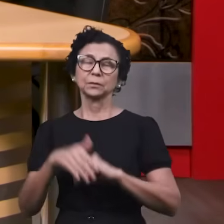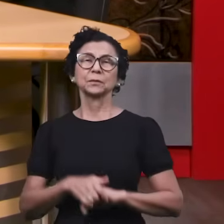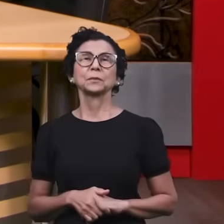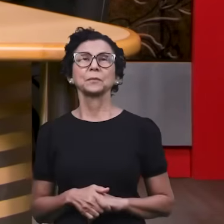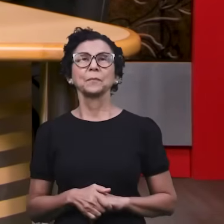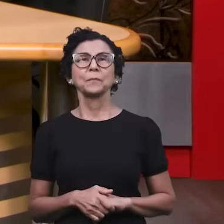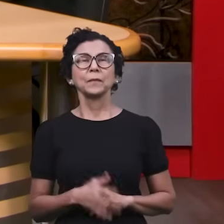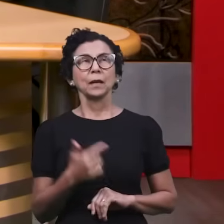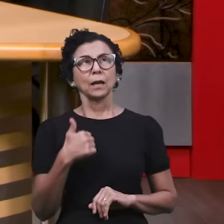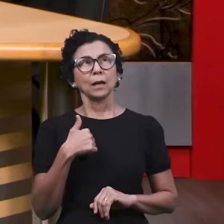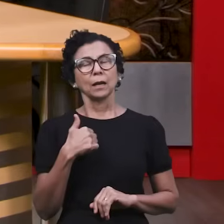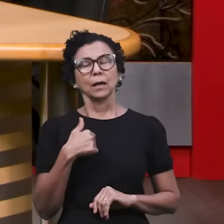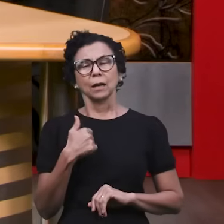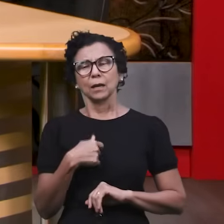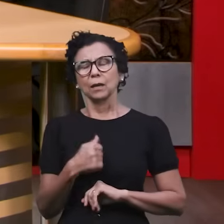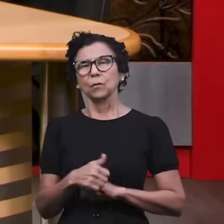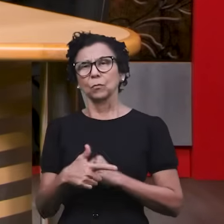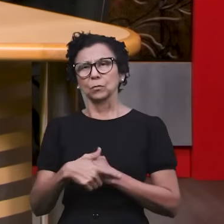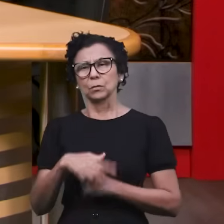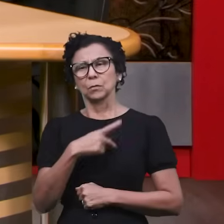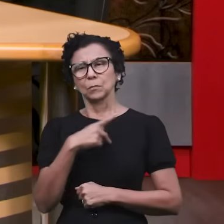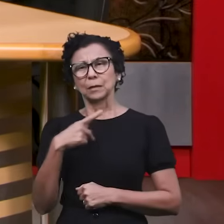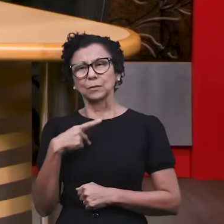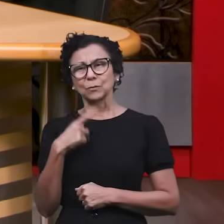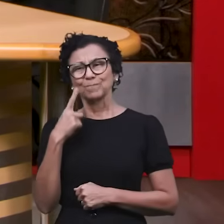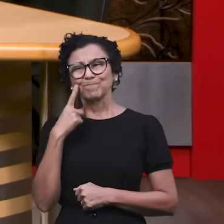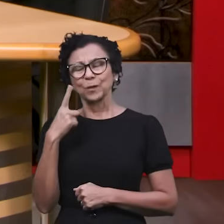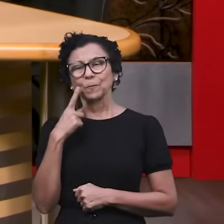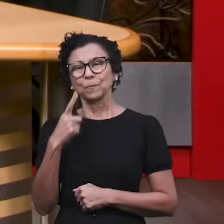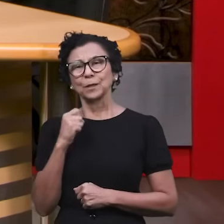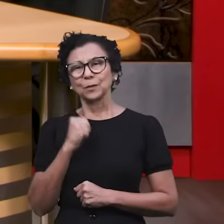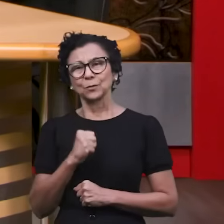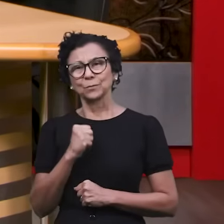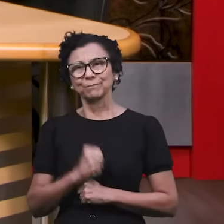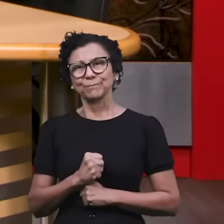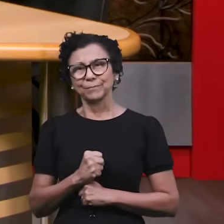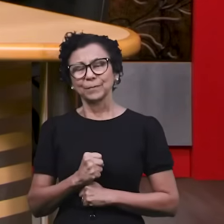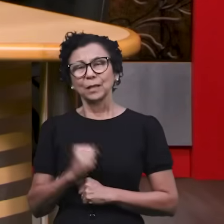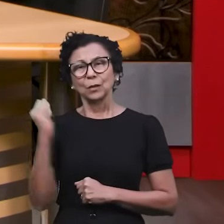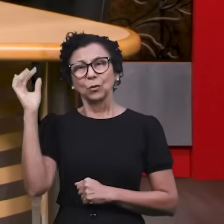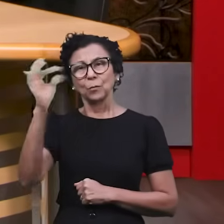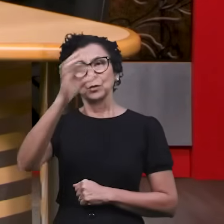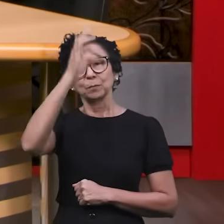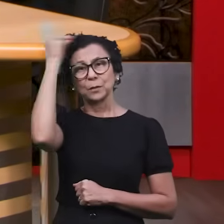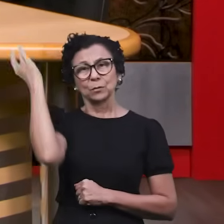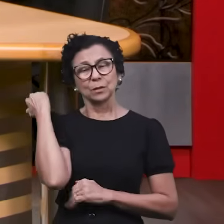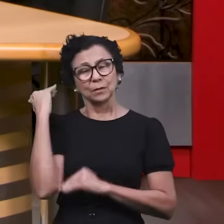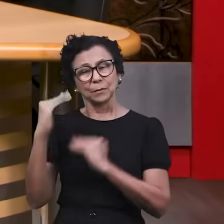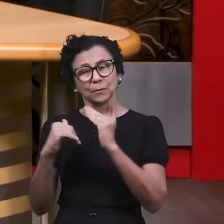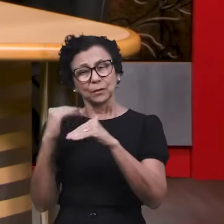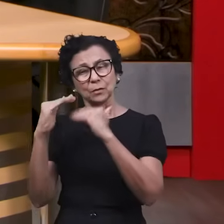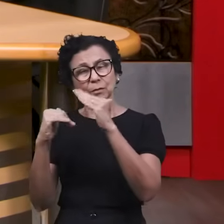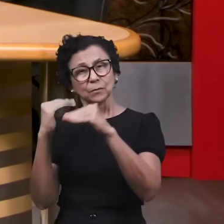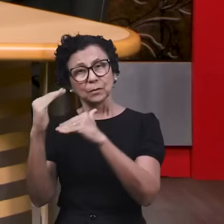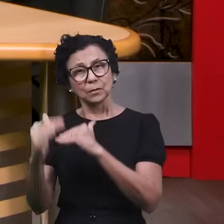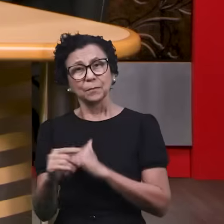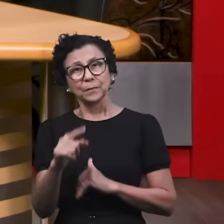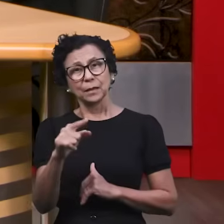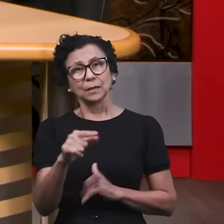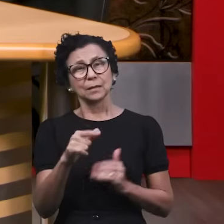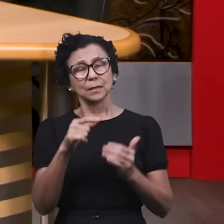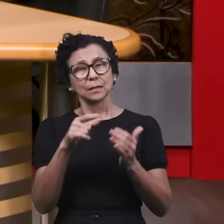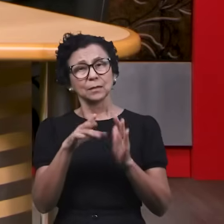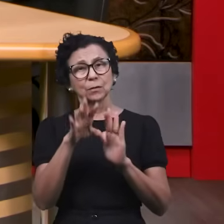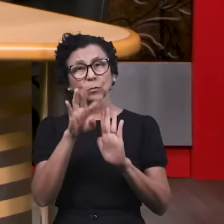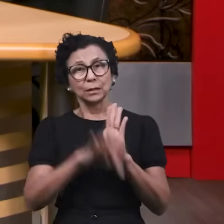assim como pastor, uma grande riqueza que nós temos é esse aperfeiçoamento. Exatamente. Quantas vezes você pega um texto, você prega,